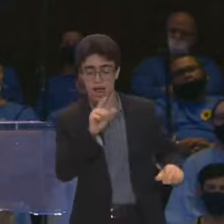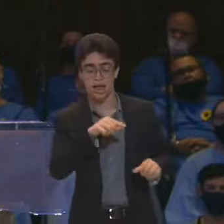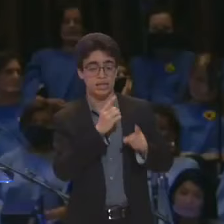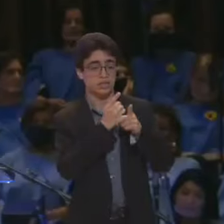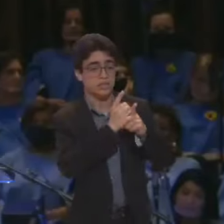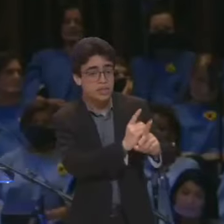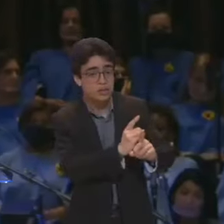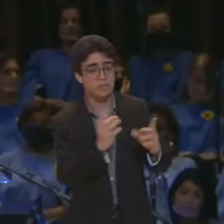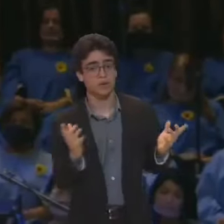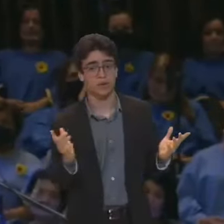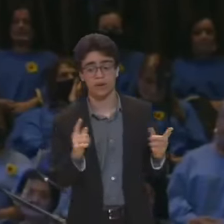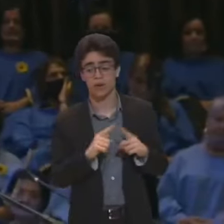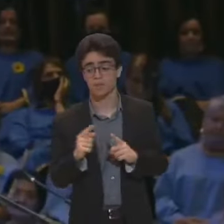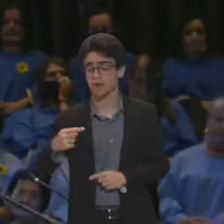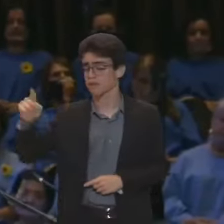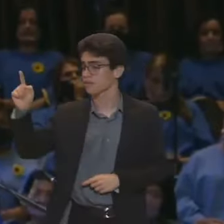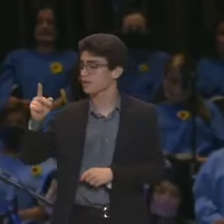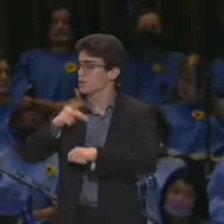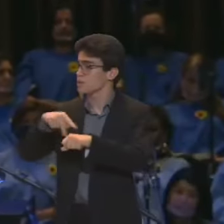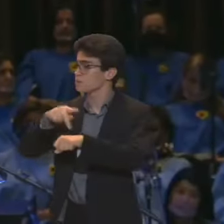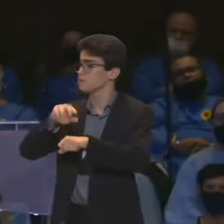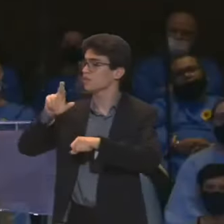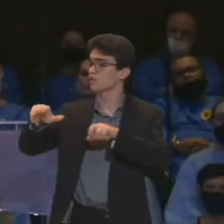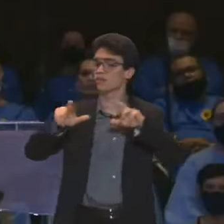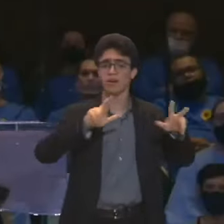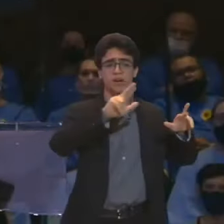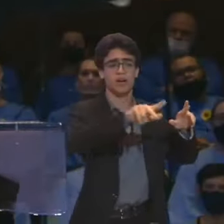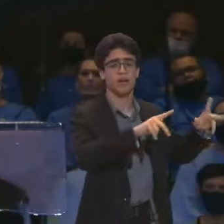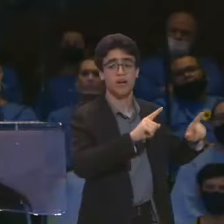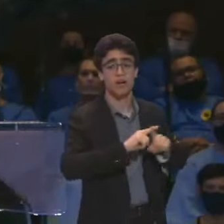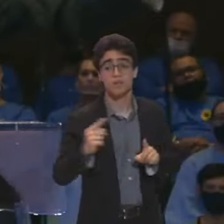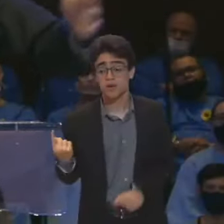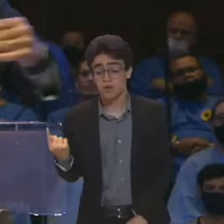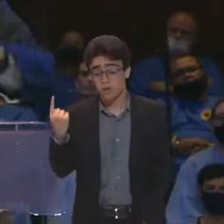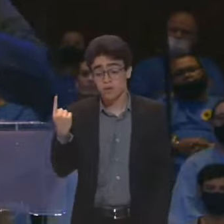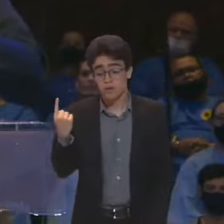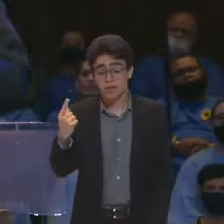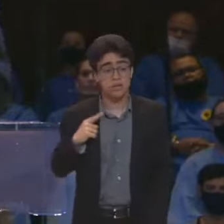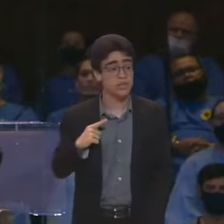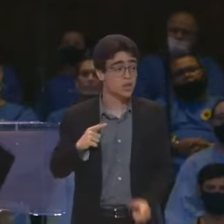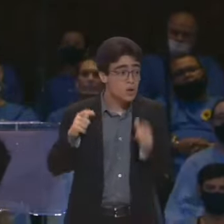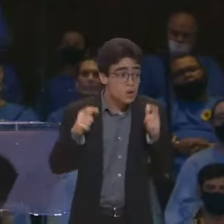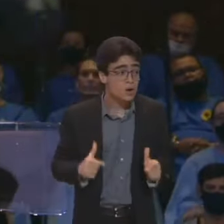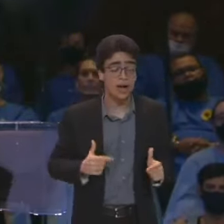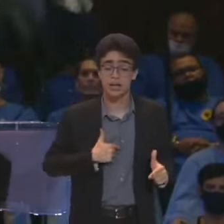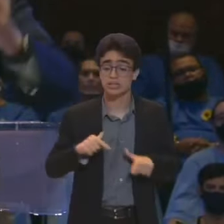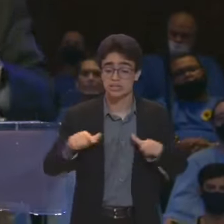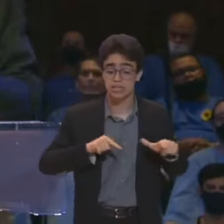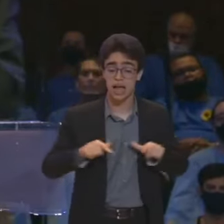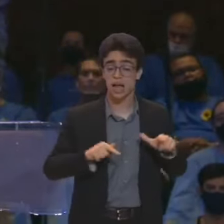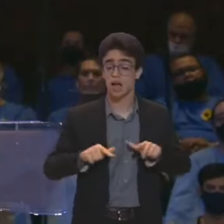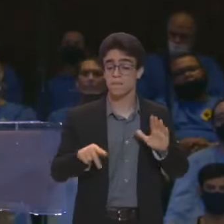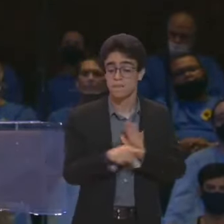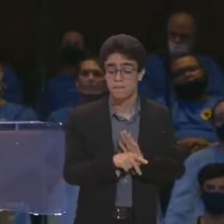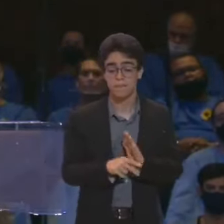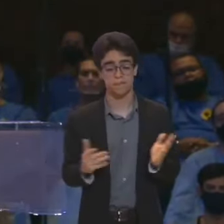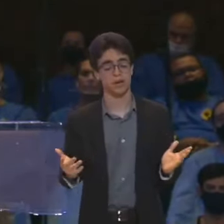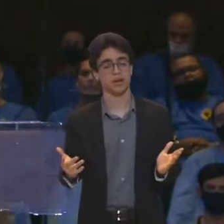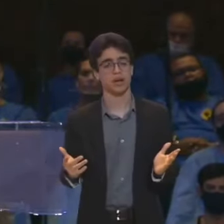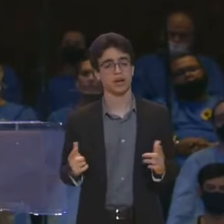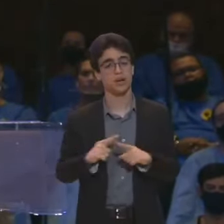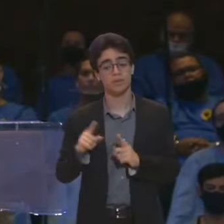discípulos, indo para outros países. Mas tem um que é no escritório onde você trabalha, na família onde você está.